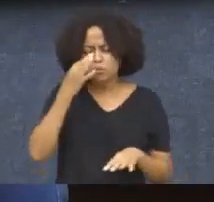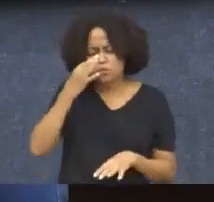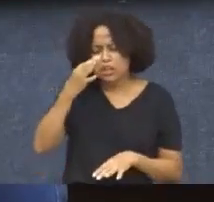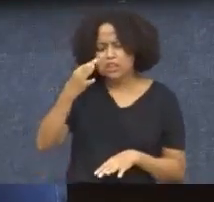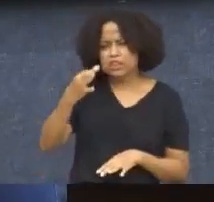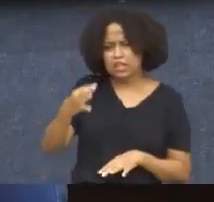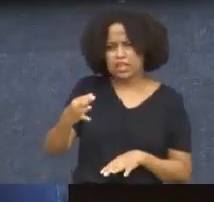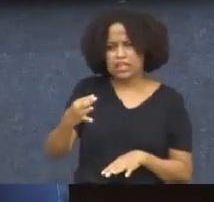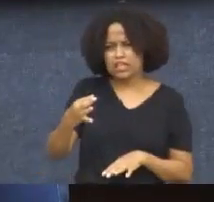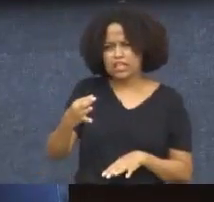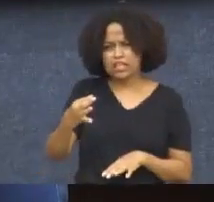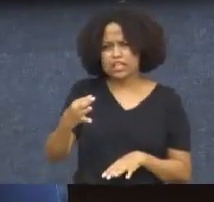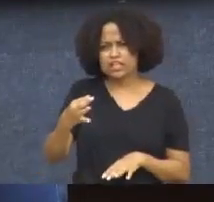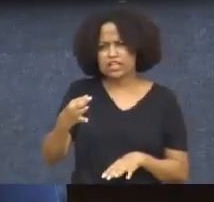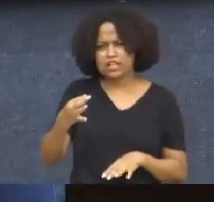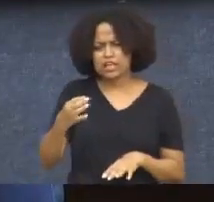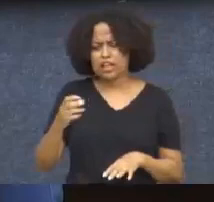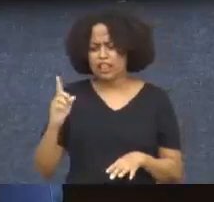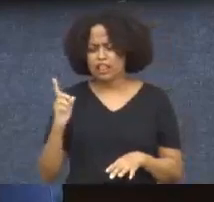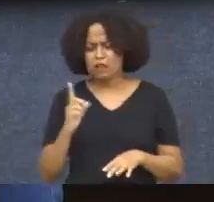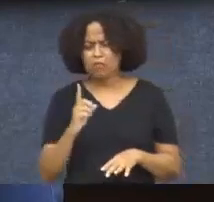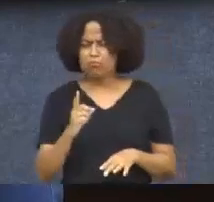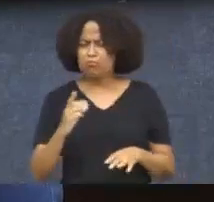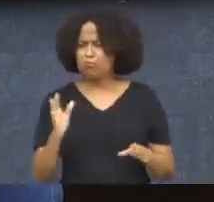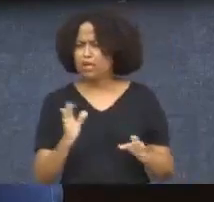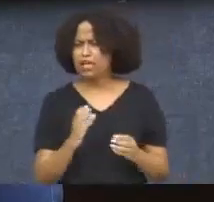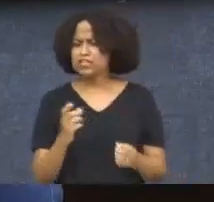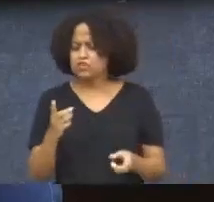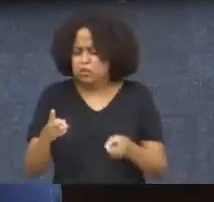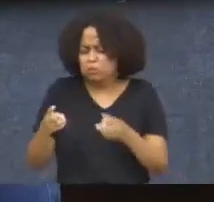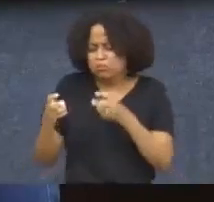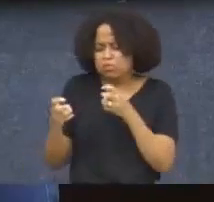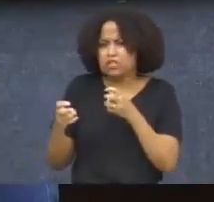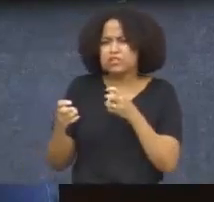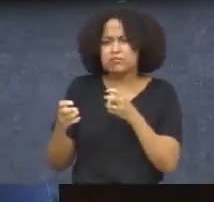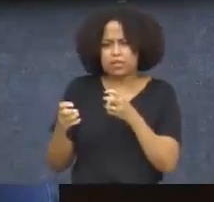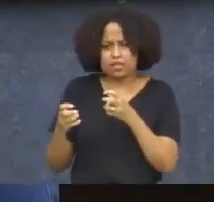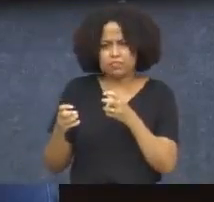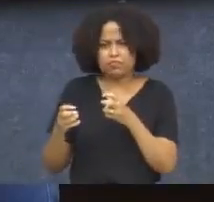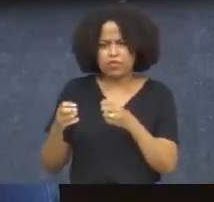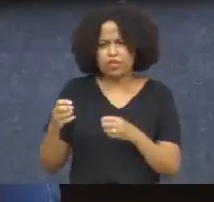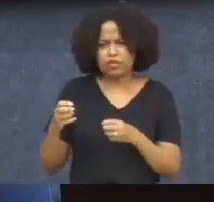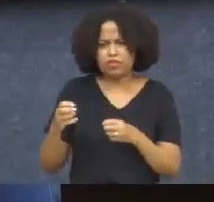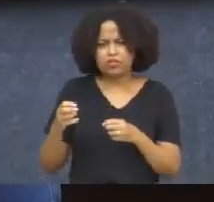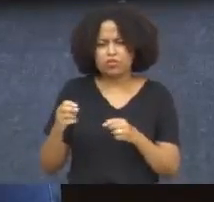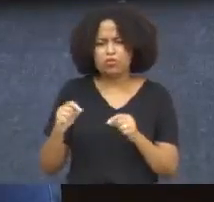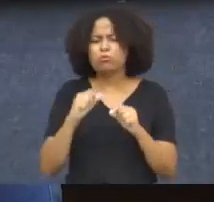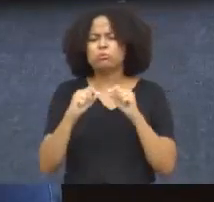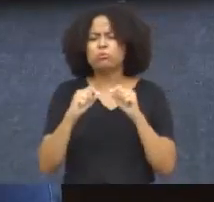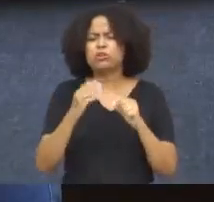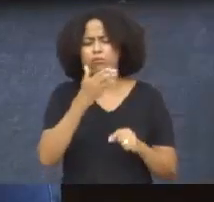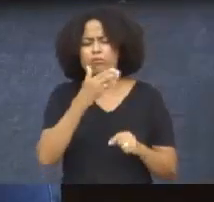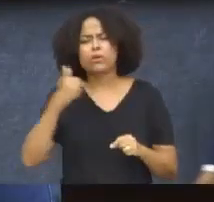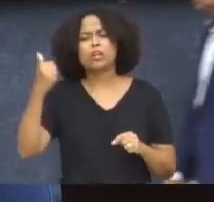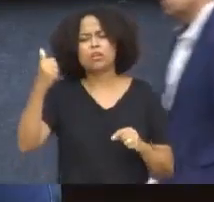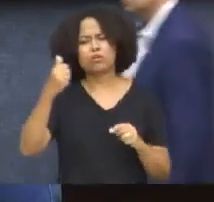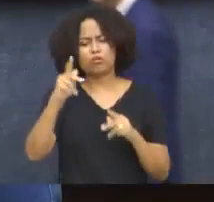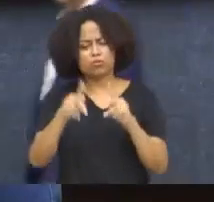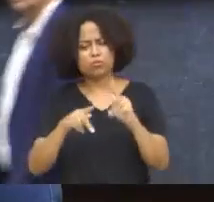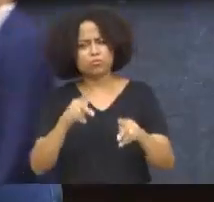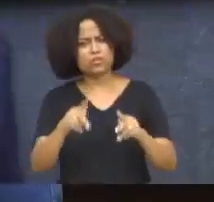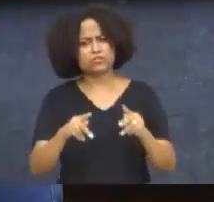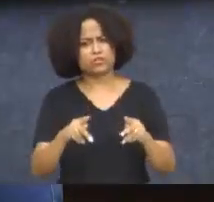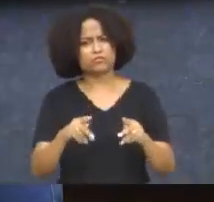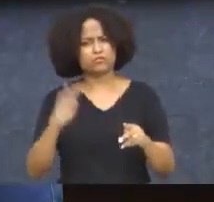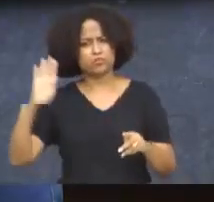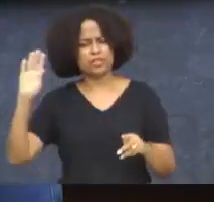nada está passando sem a gente perceber o que é o melhor para a população de Belo Horizonte. Eu